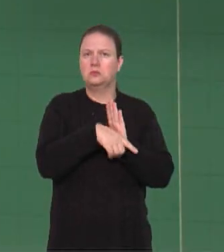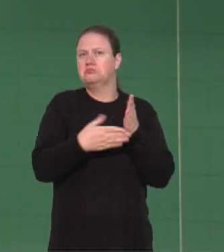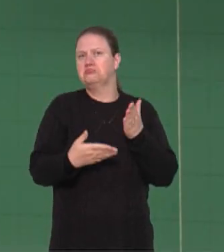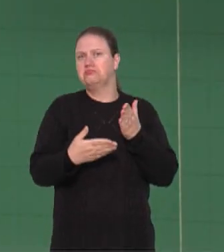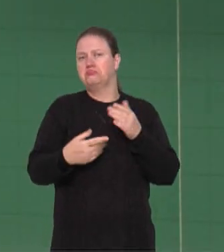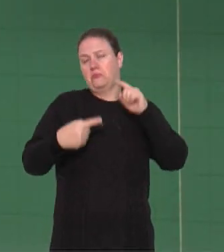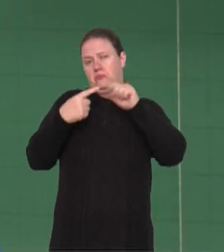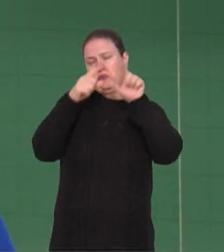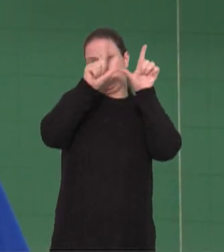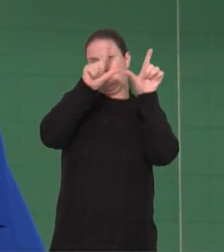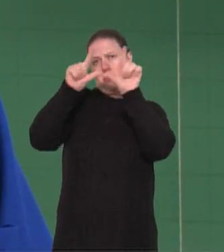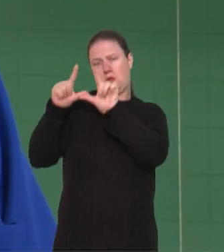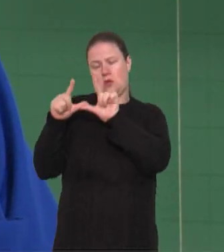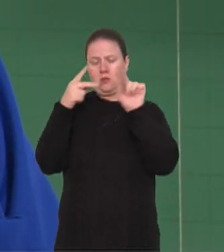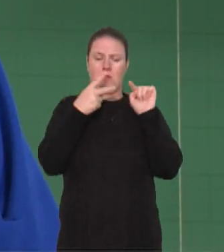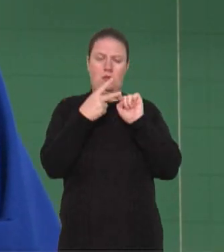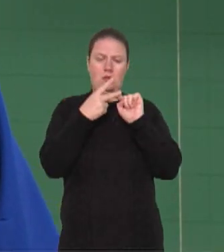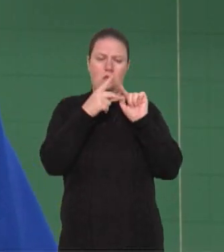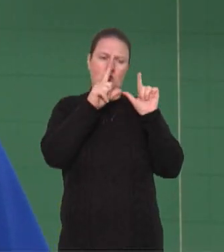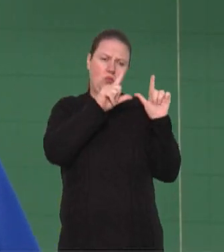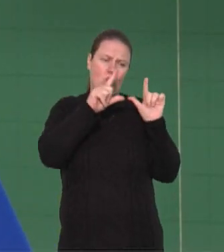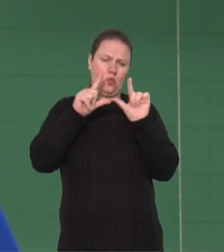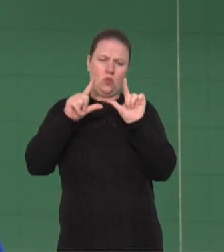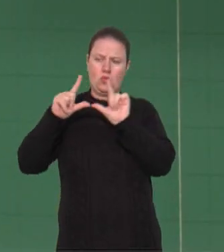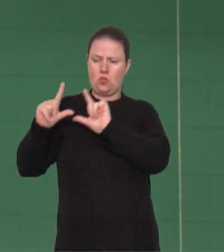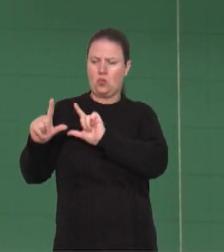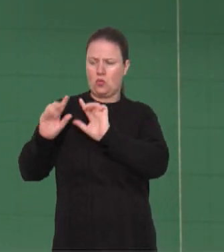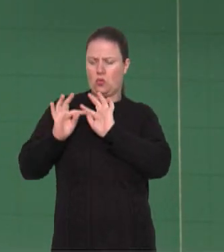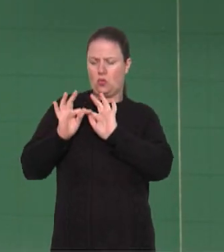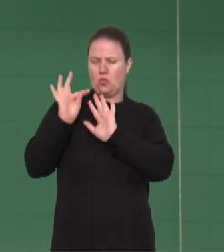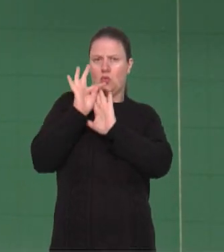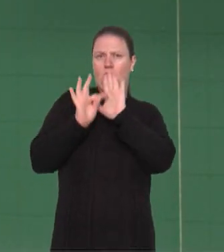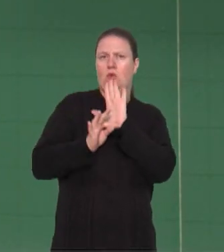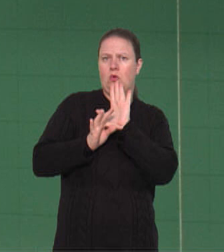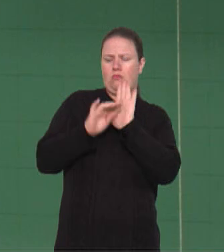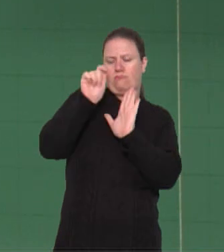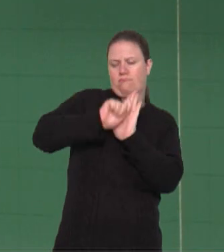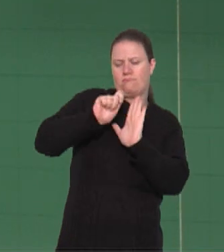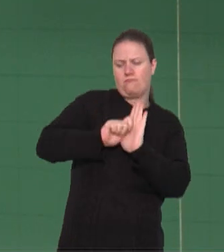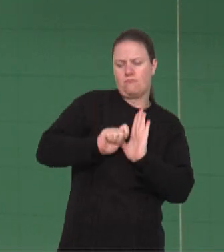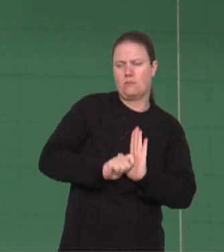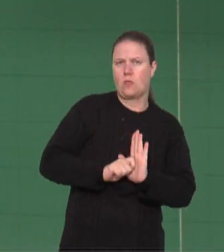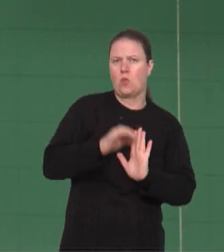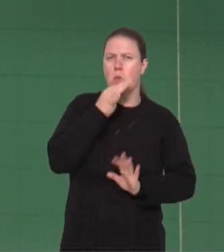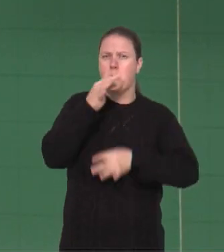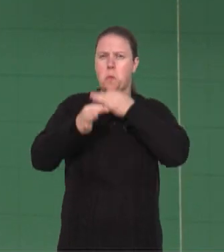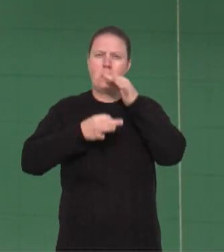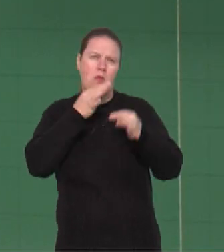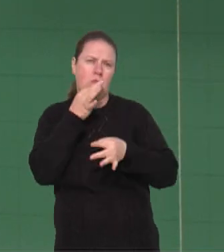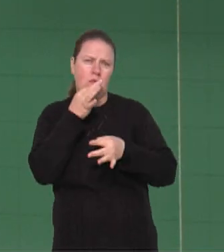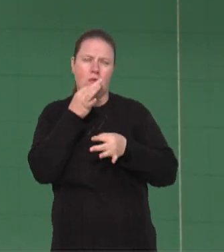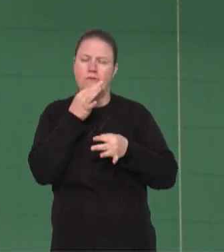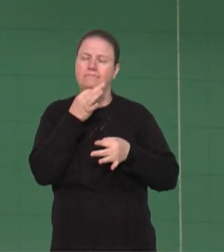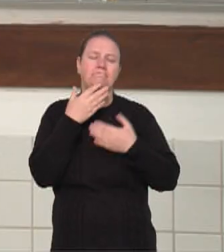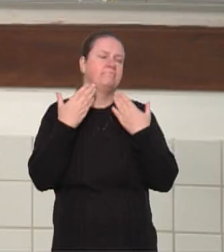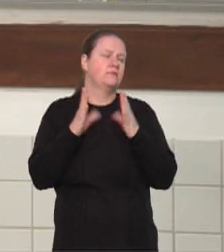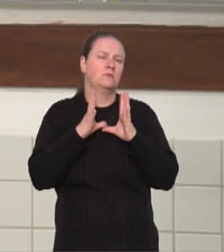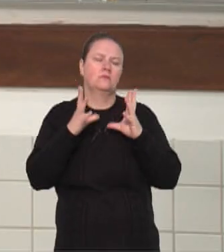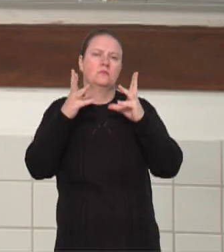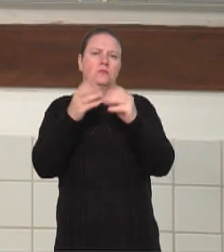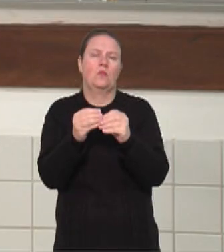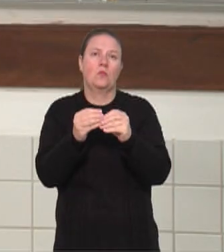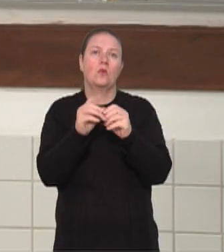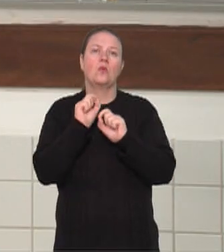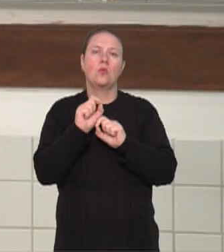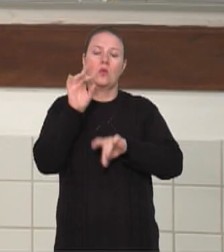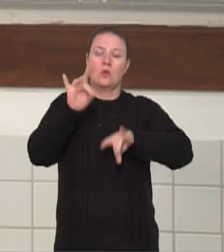uma tirinha, uma charge, um texto descritivo, um texto dissertativo de opinião, enfim, uma peça